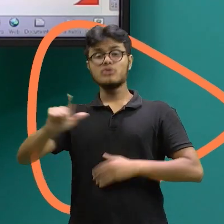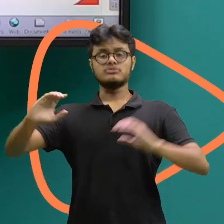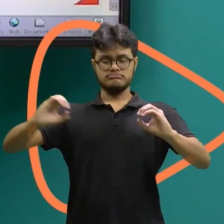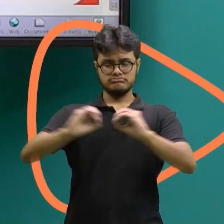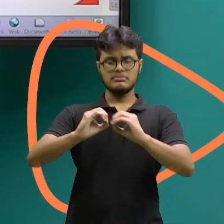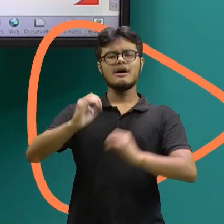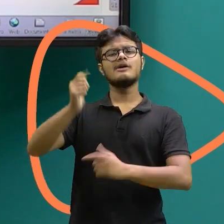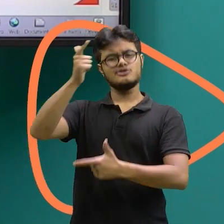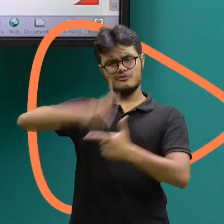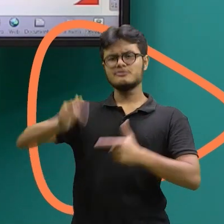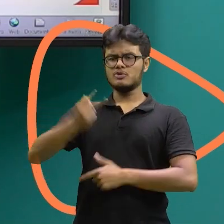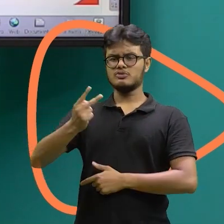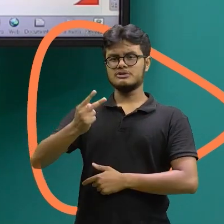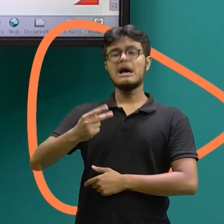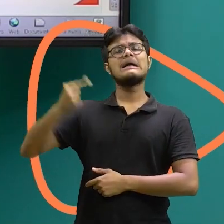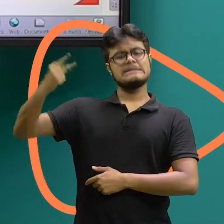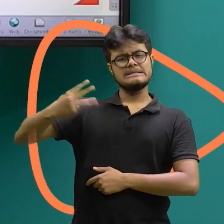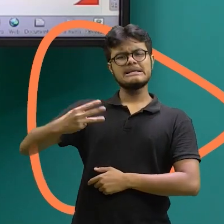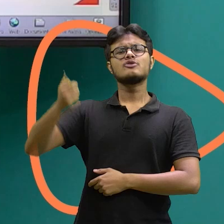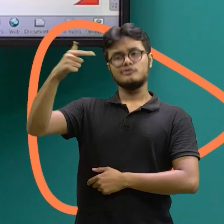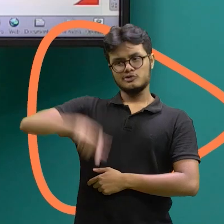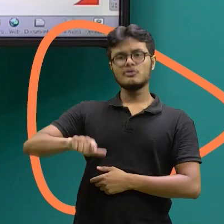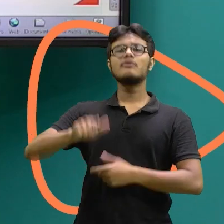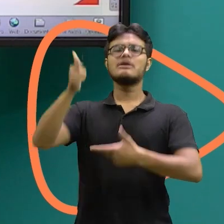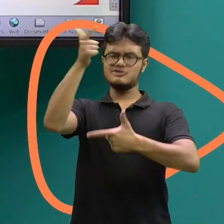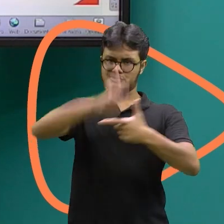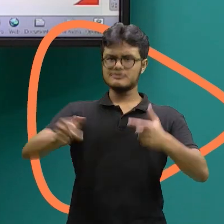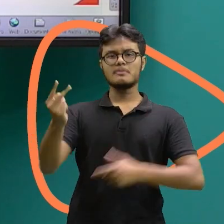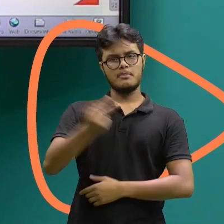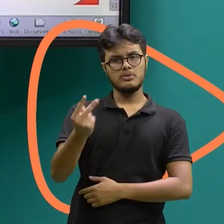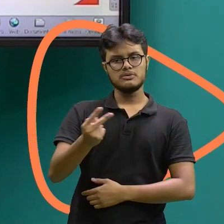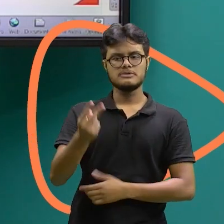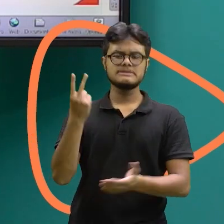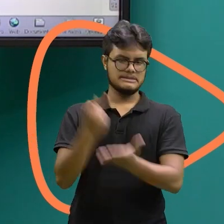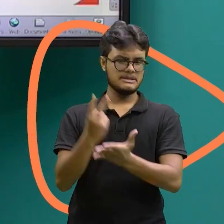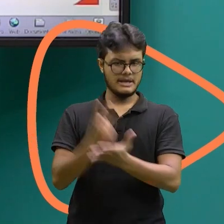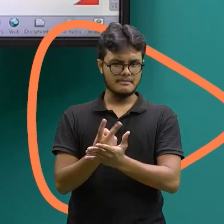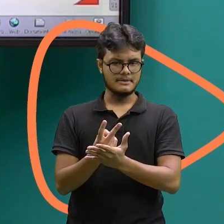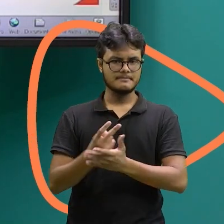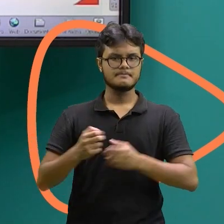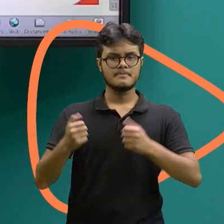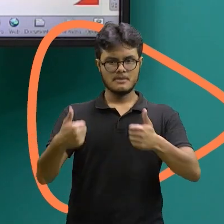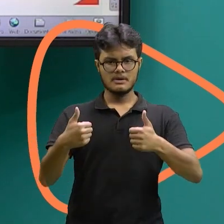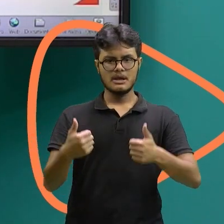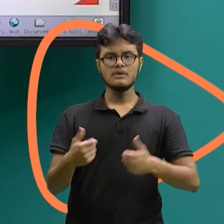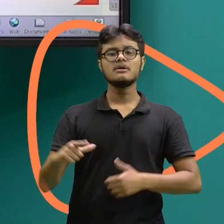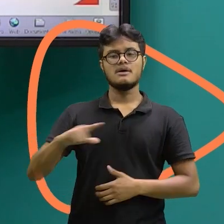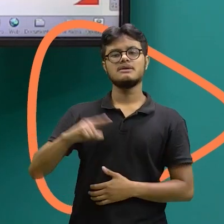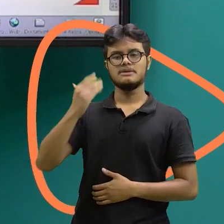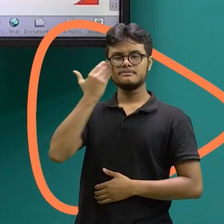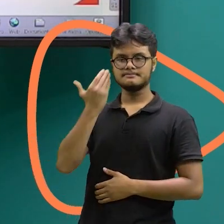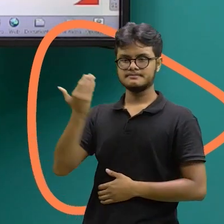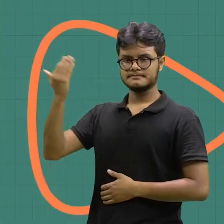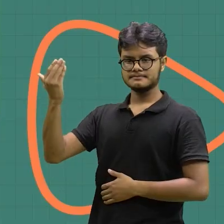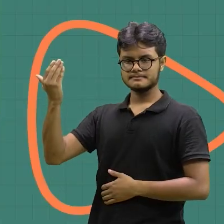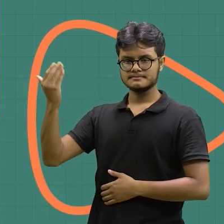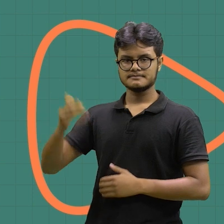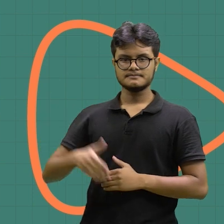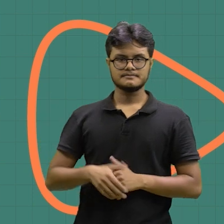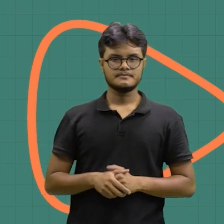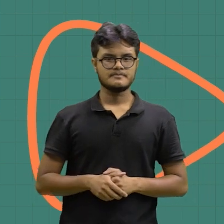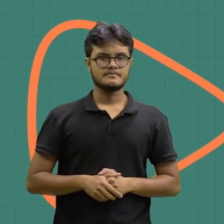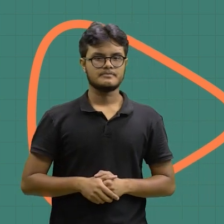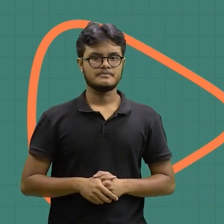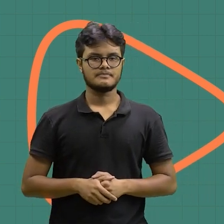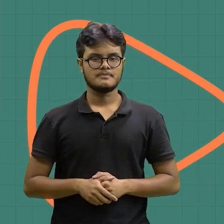Eu faço um terceiro contato, divido novamente por 2. Então faço essa sequência, que é o que está visto aí na tela. Então eu tenho